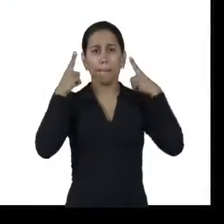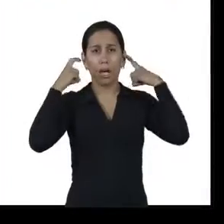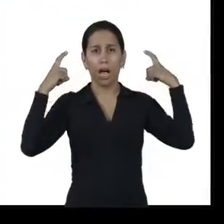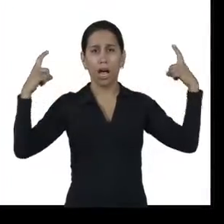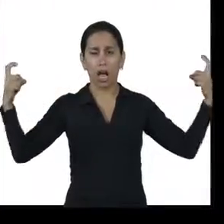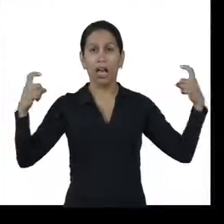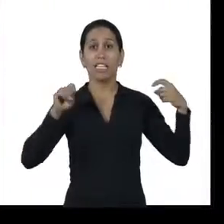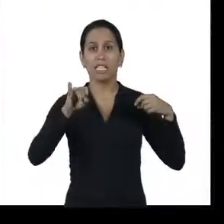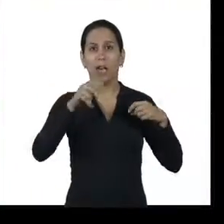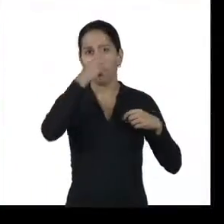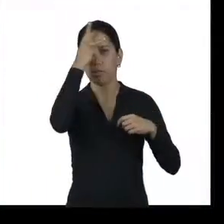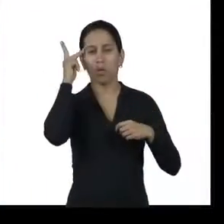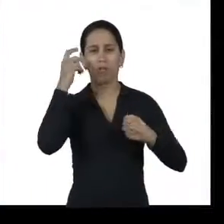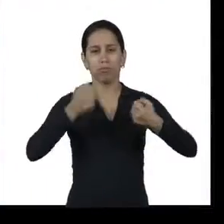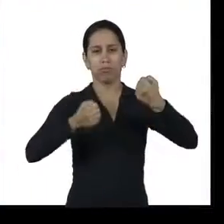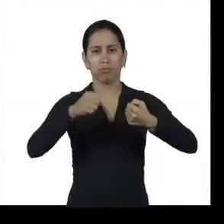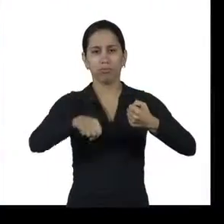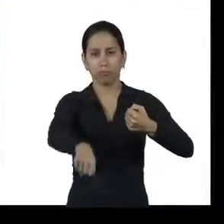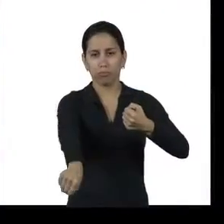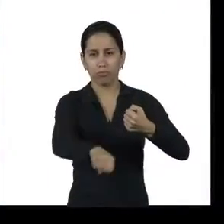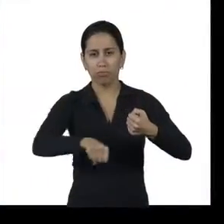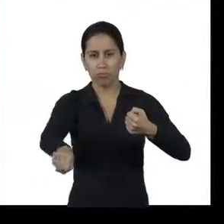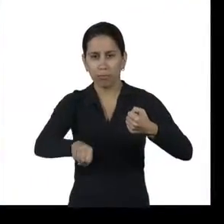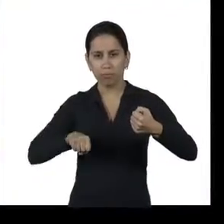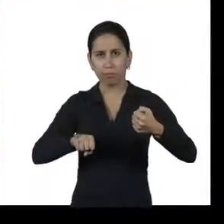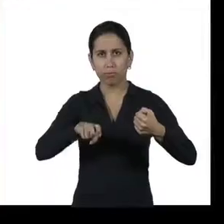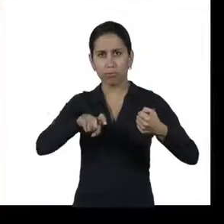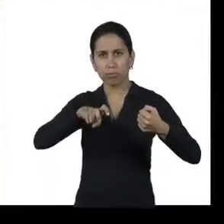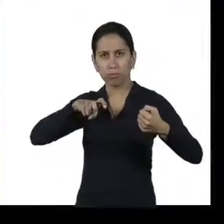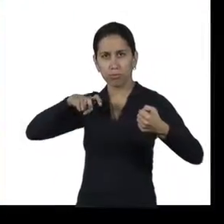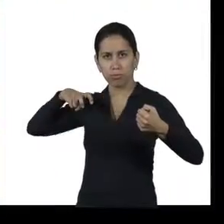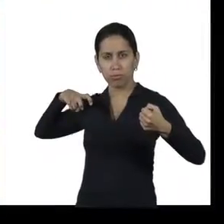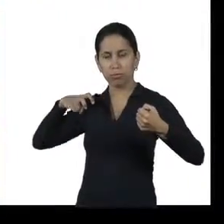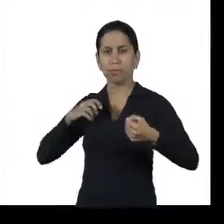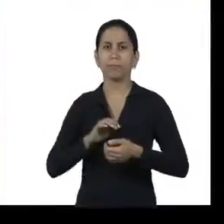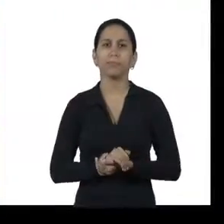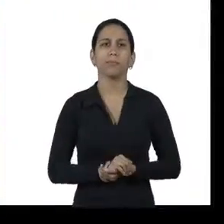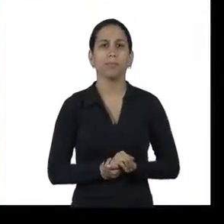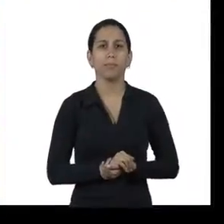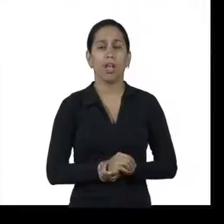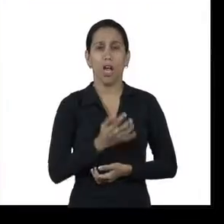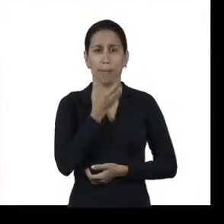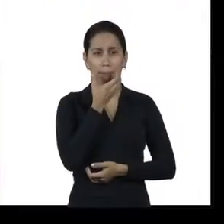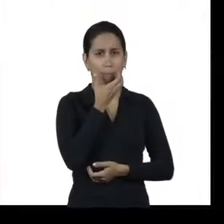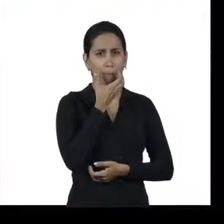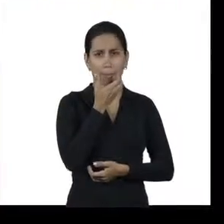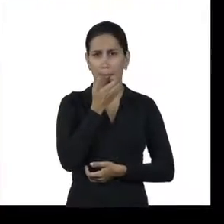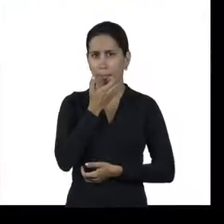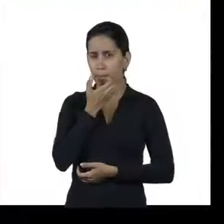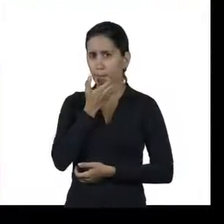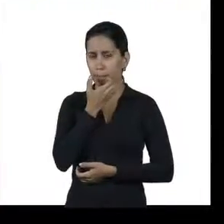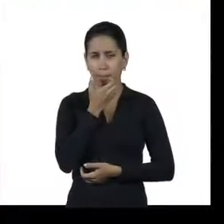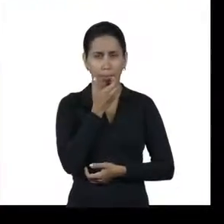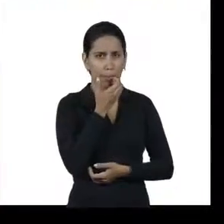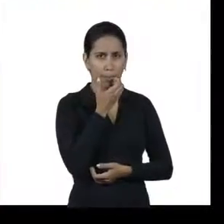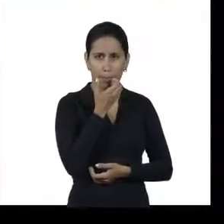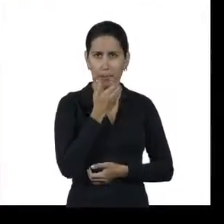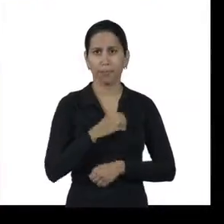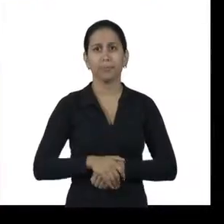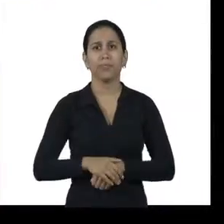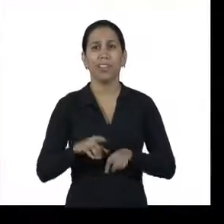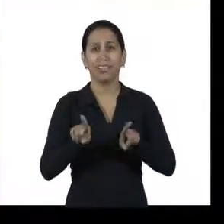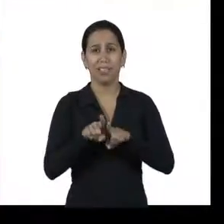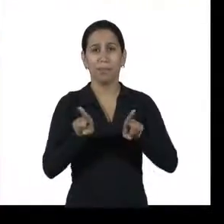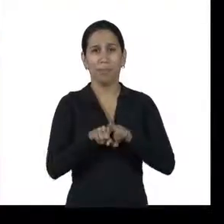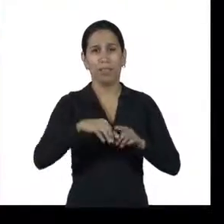sua ré, acoplado ao sistema de câmbio de marchas, rádio de comunicação, inclinômetro para